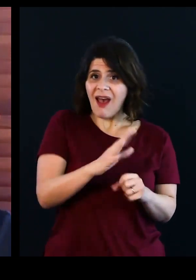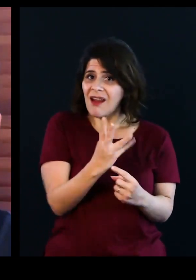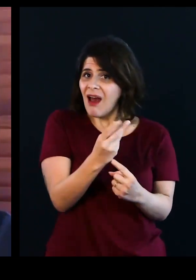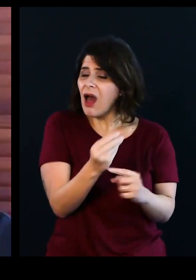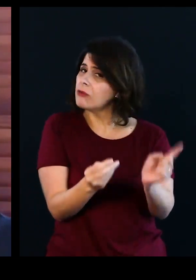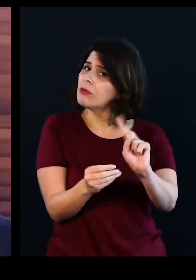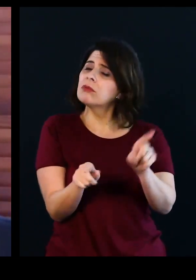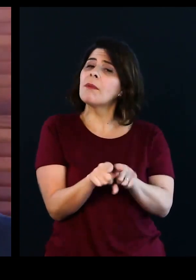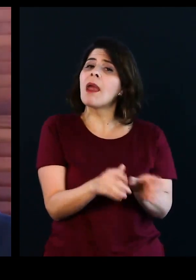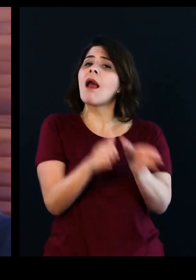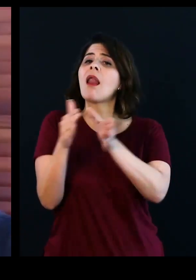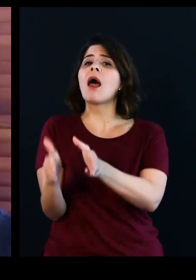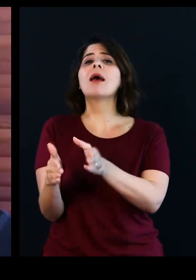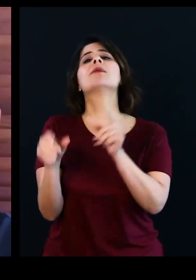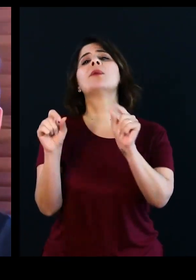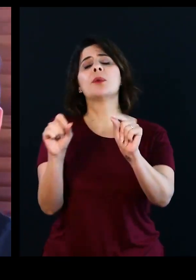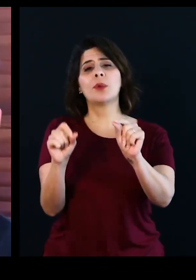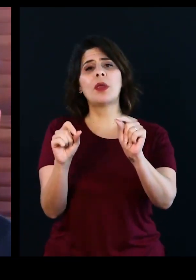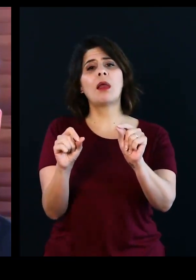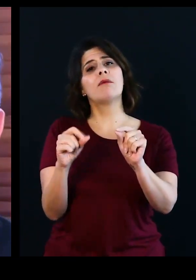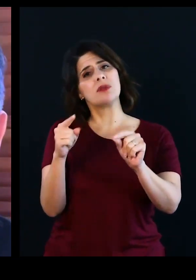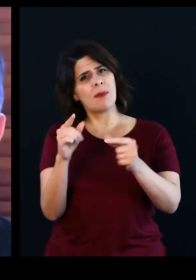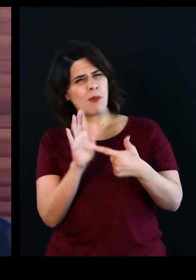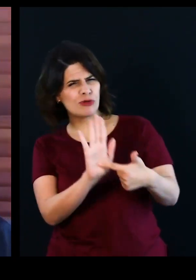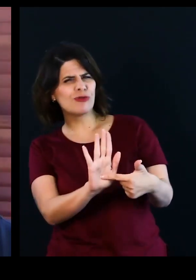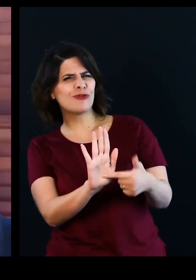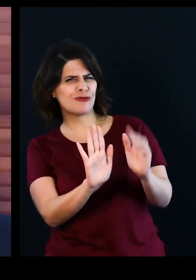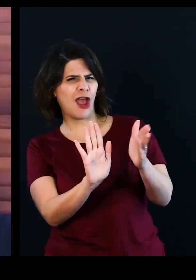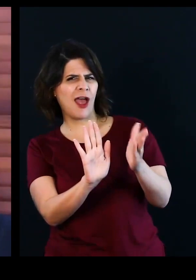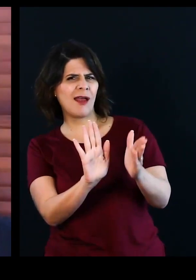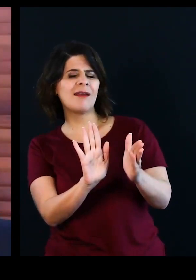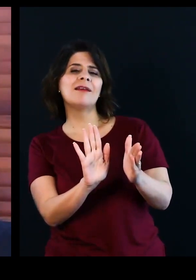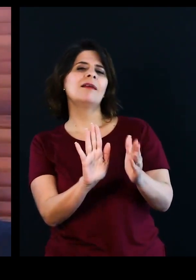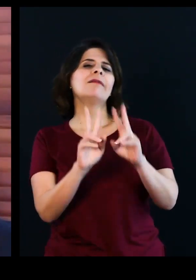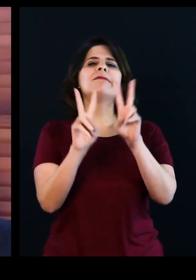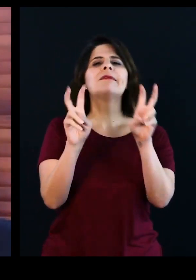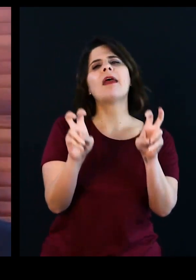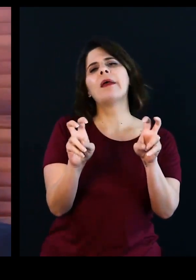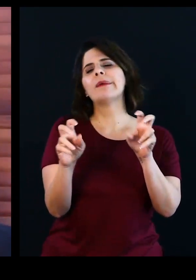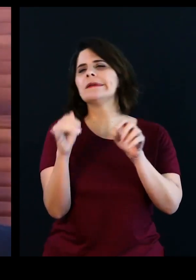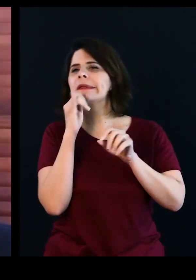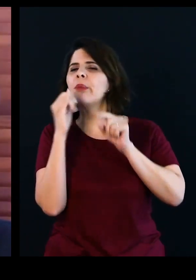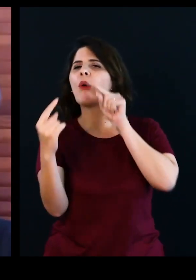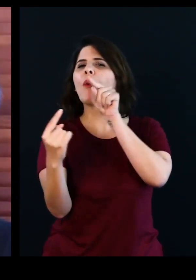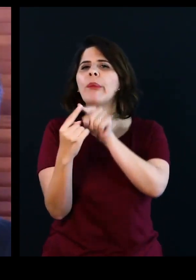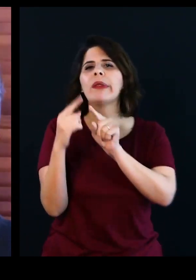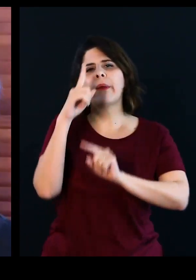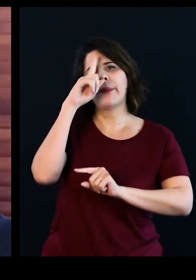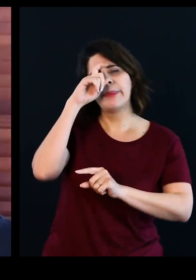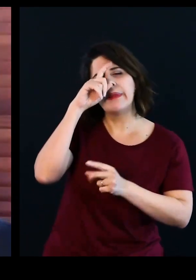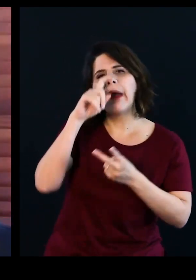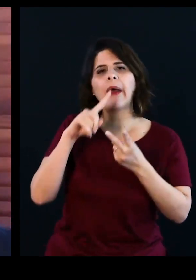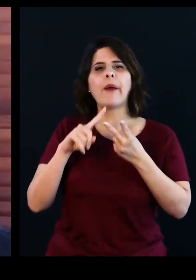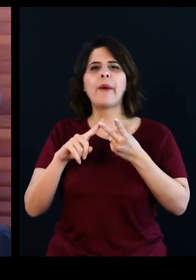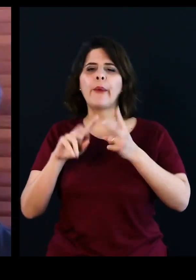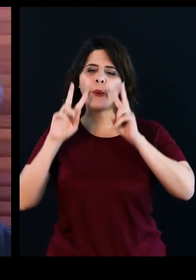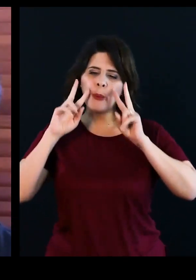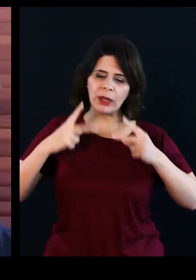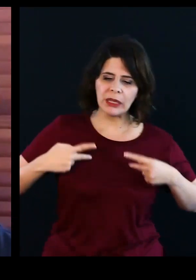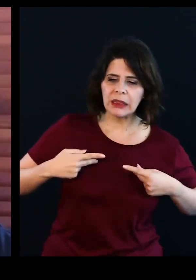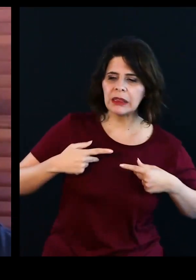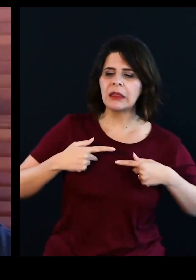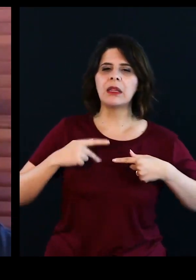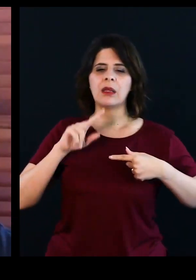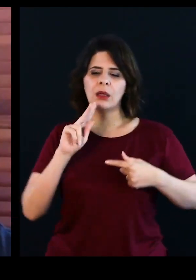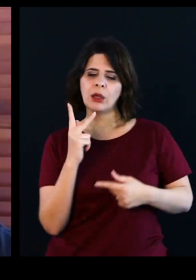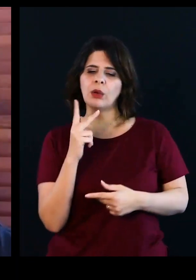que você, na sua apresentação, tocou, as questões ligadas aos hospitais, as questões humanitárias. Como é que vocês